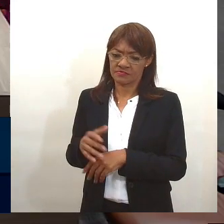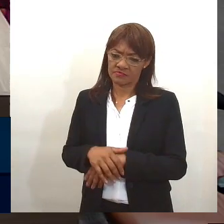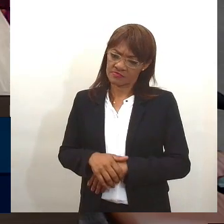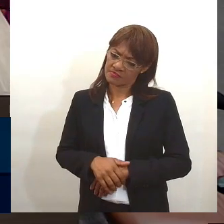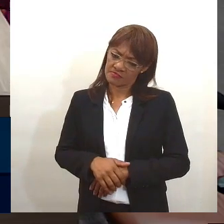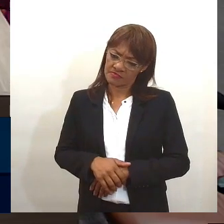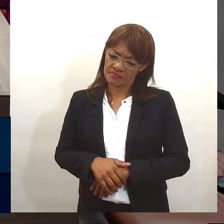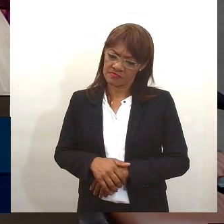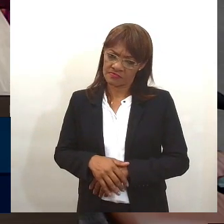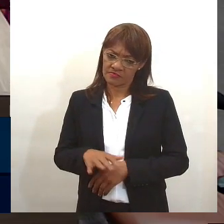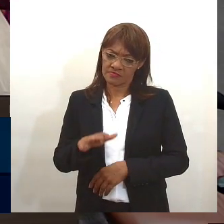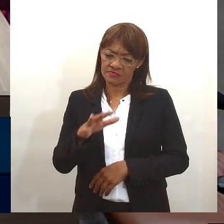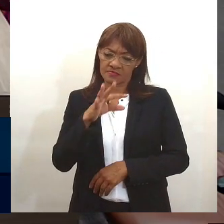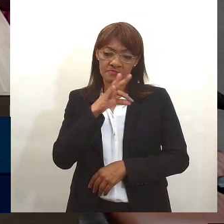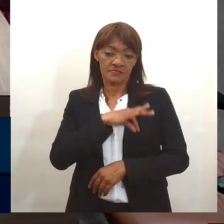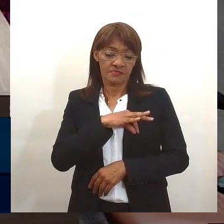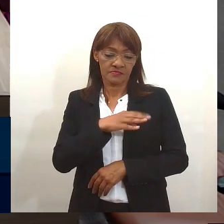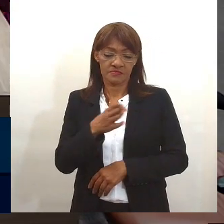infelizmente são